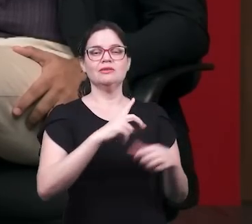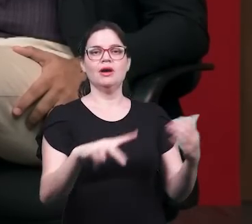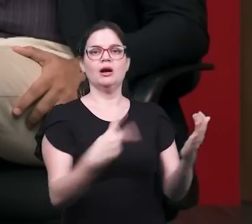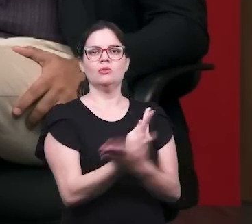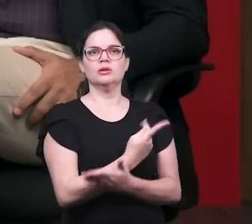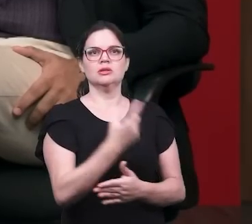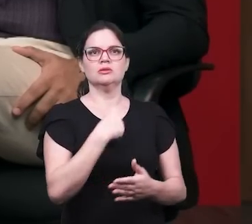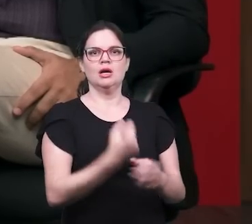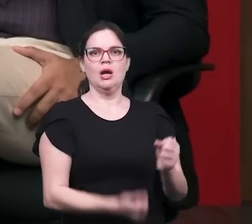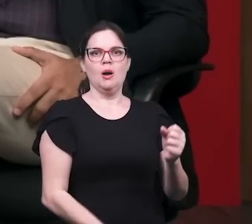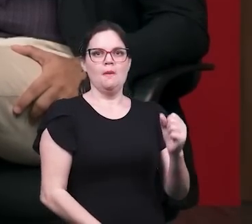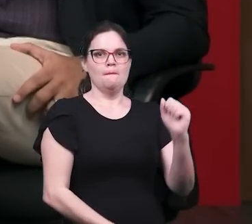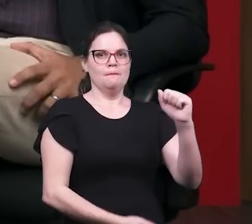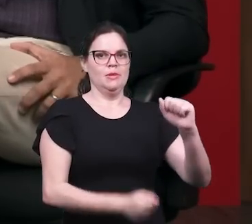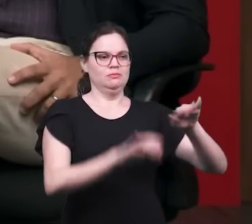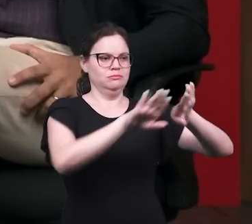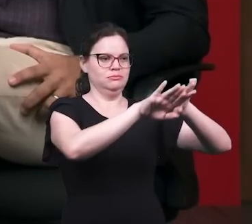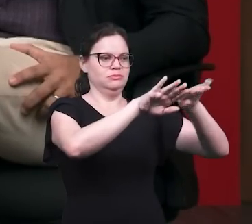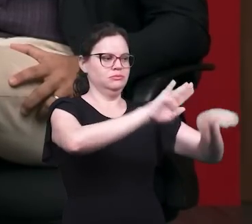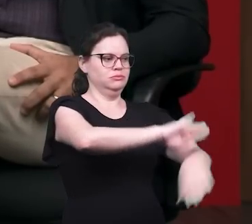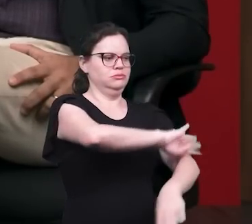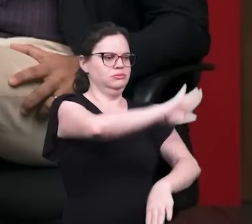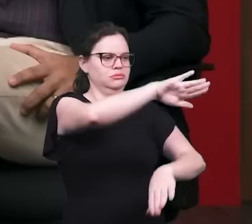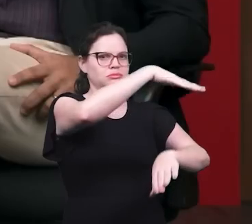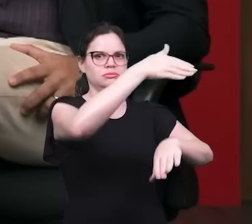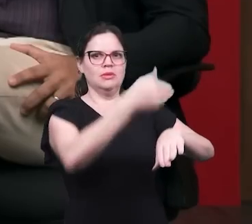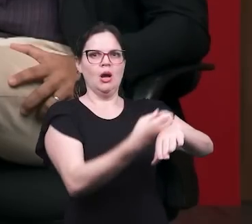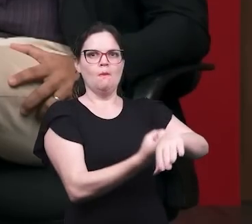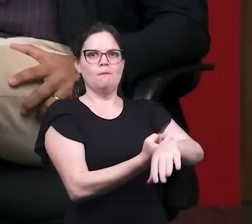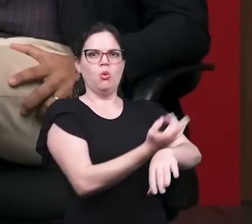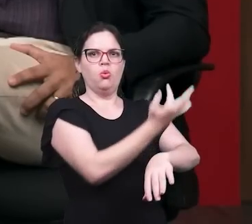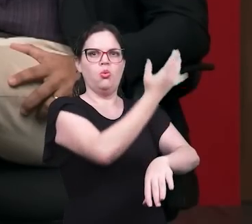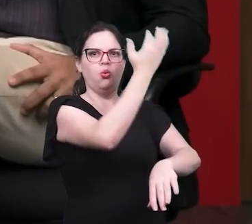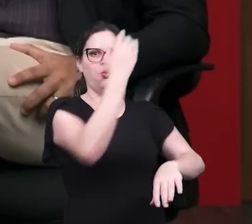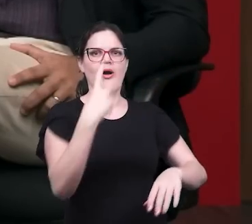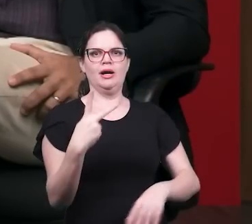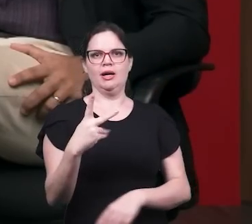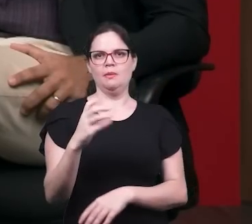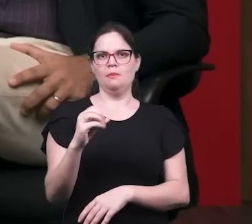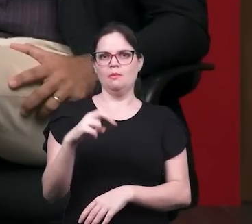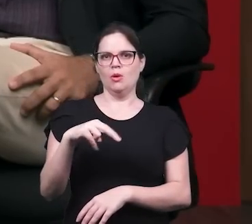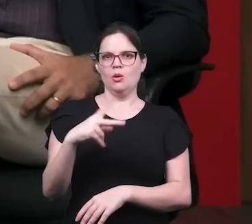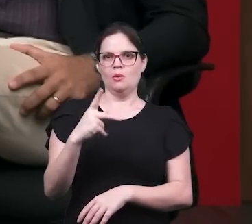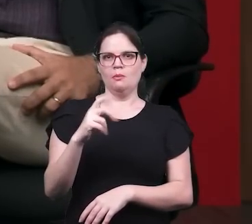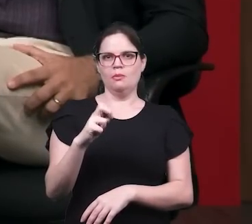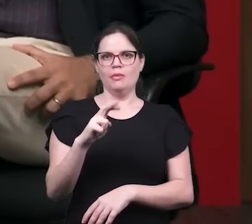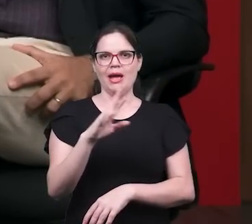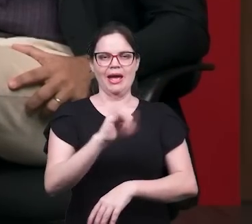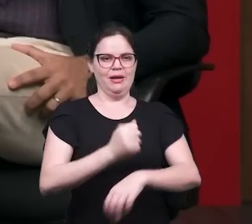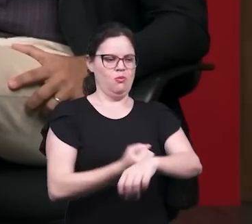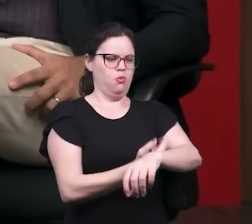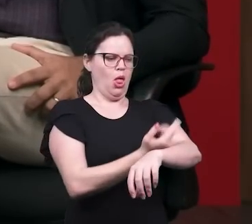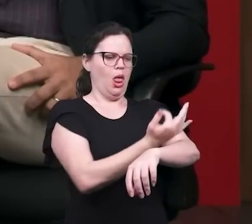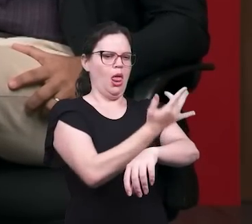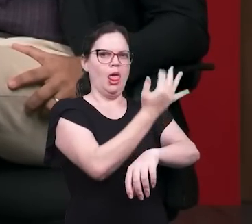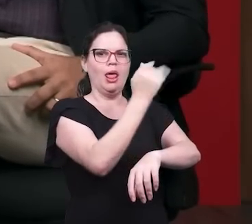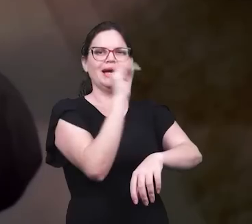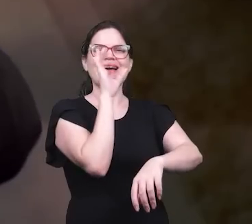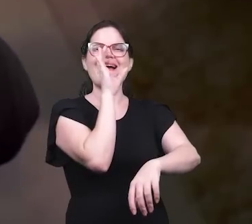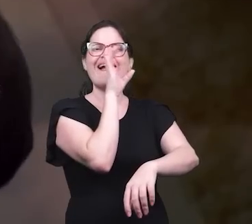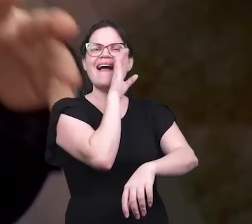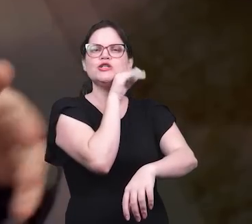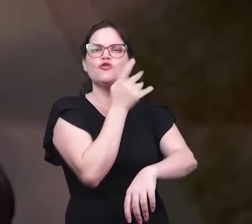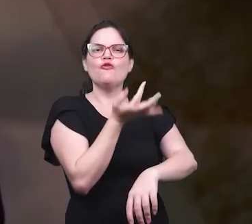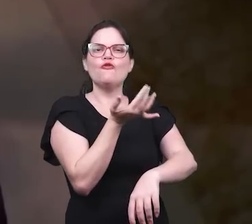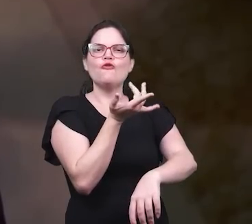vulcão Vesúvio, lá em Pompeia. Herculano e Pompeia ficaram debaixo das cinzas,